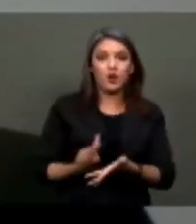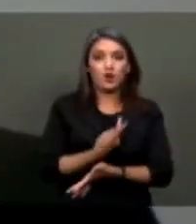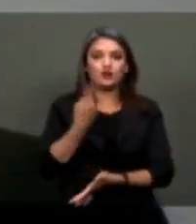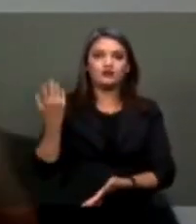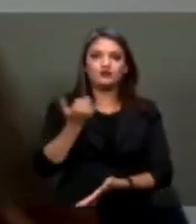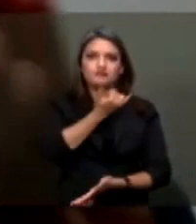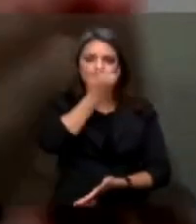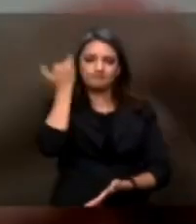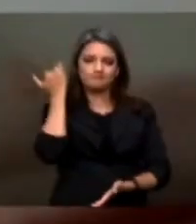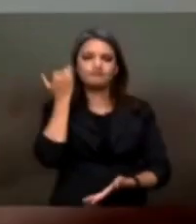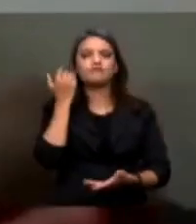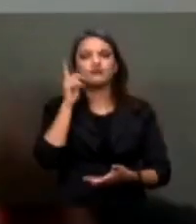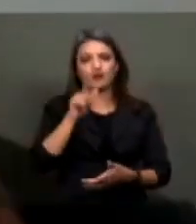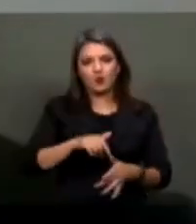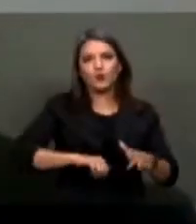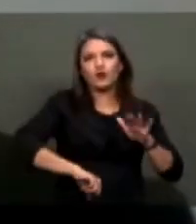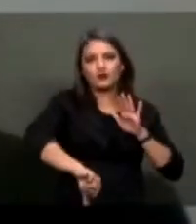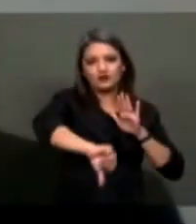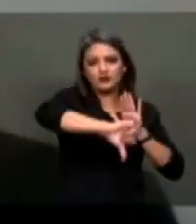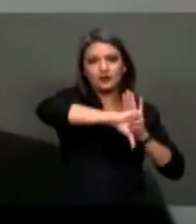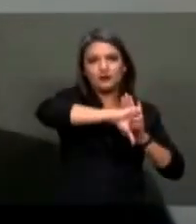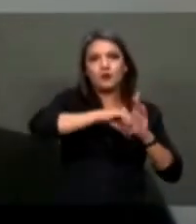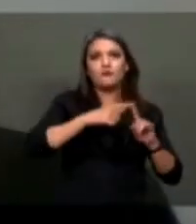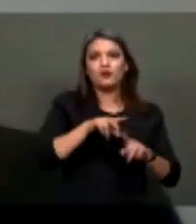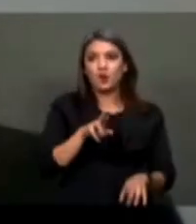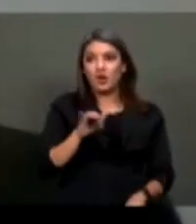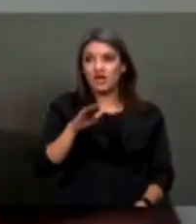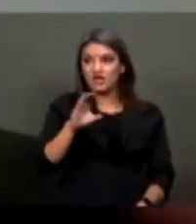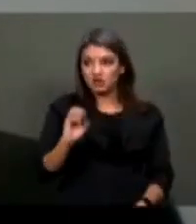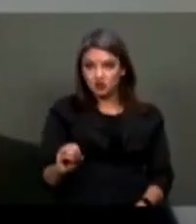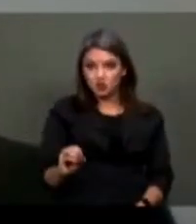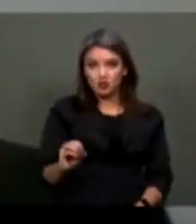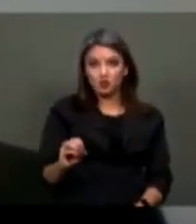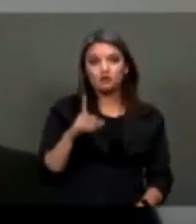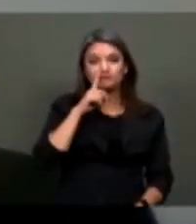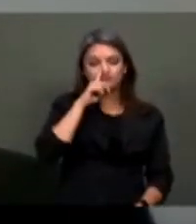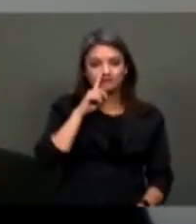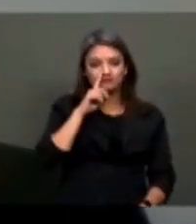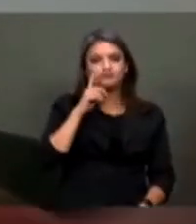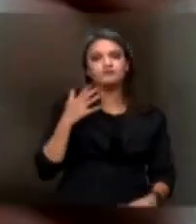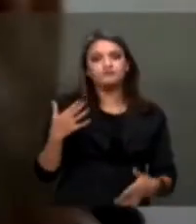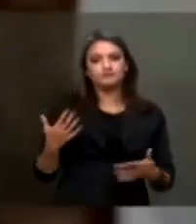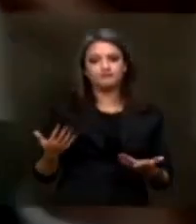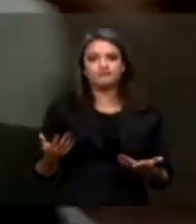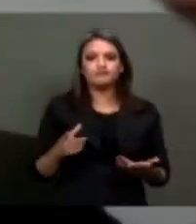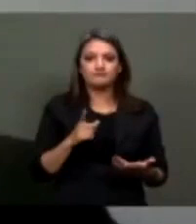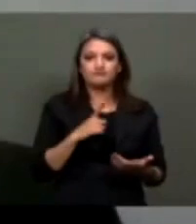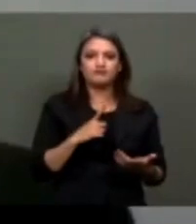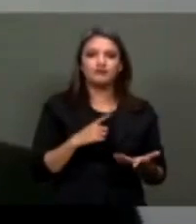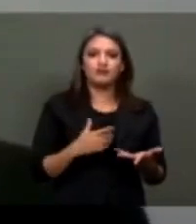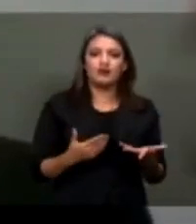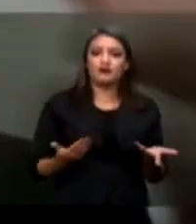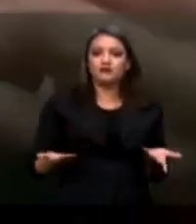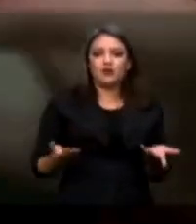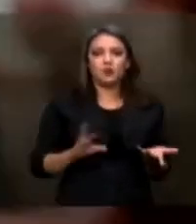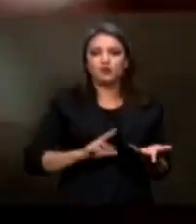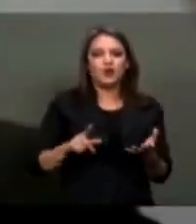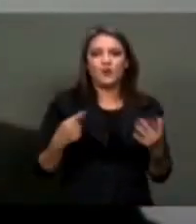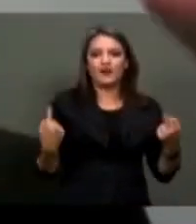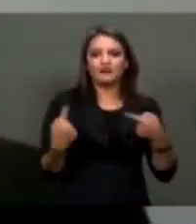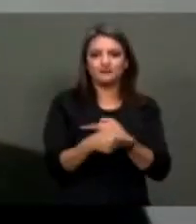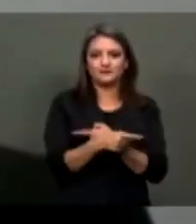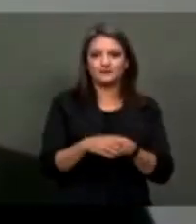realizador e esse escudo ou uma técnica dos crimes de perigo abstrato não há nenhuma inconstitucionalidade